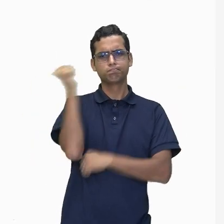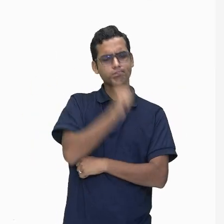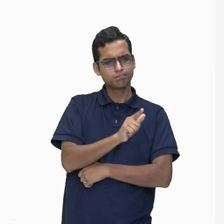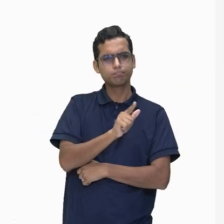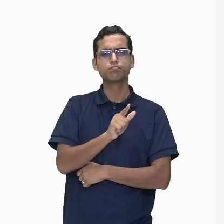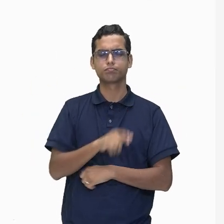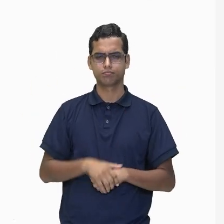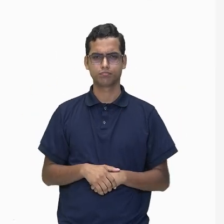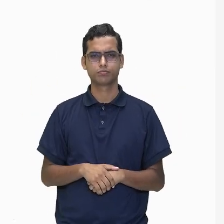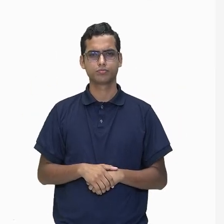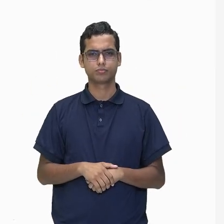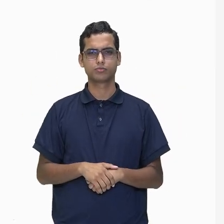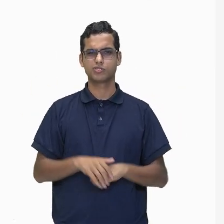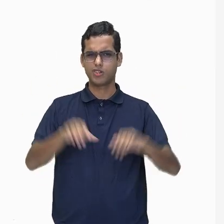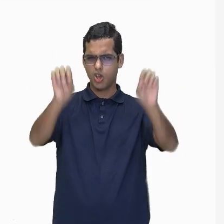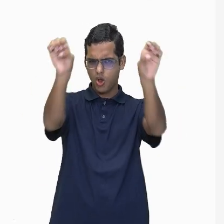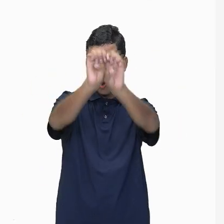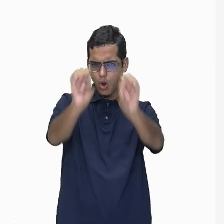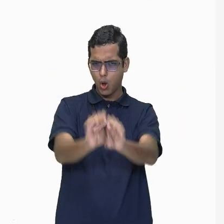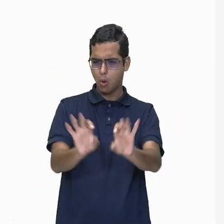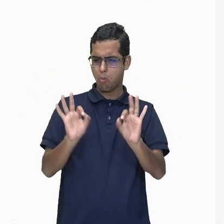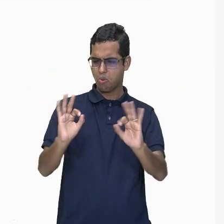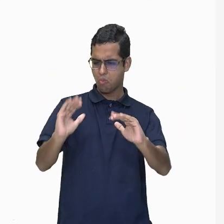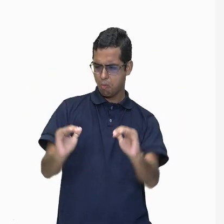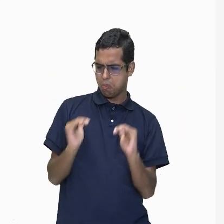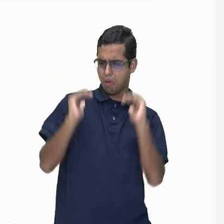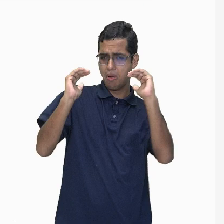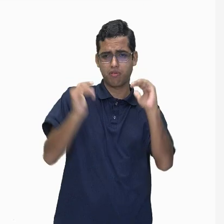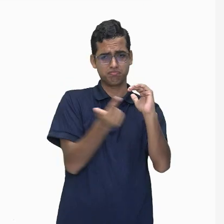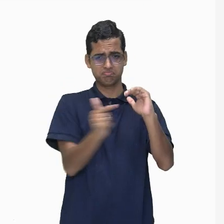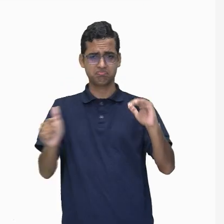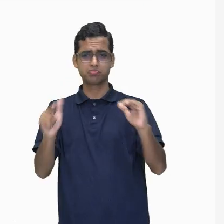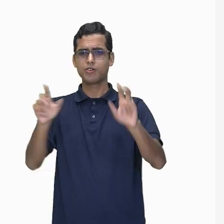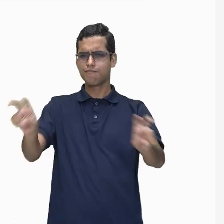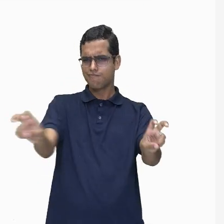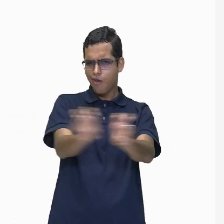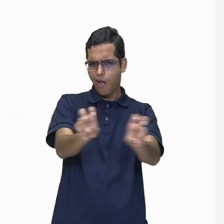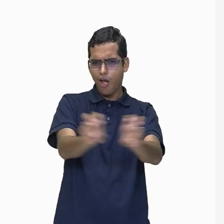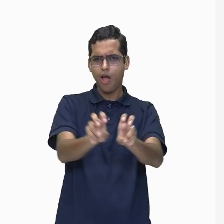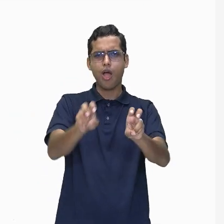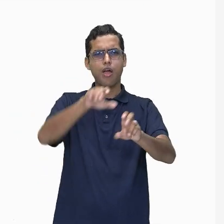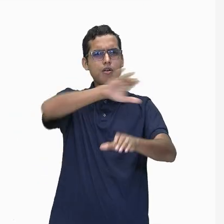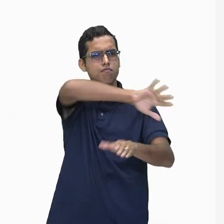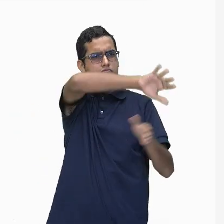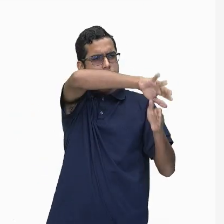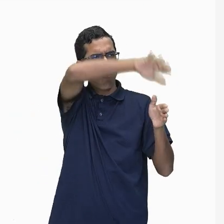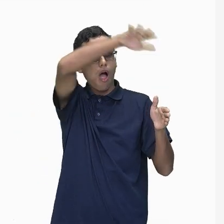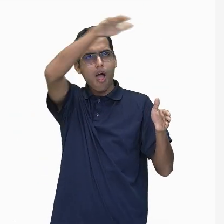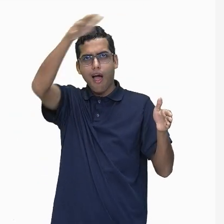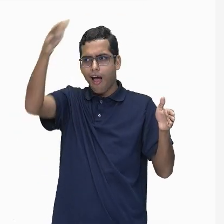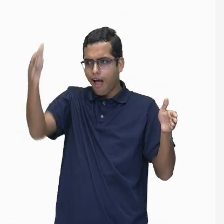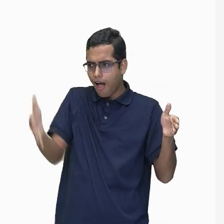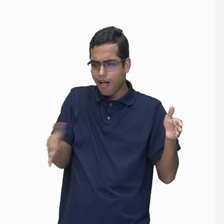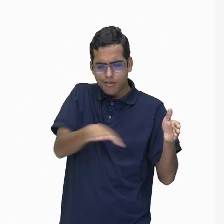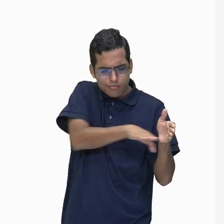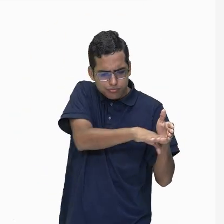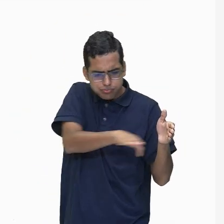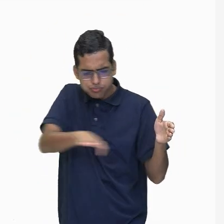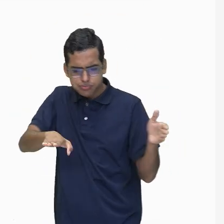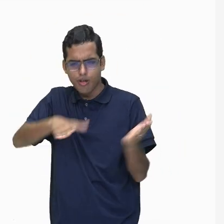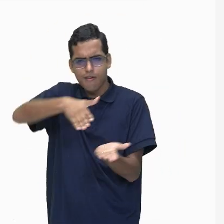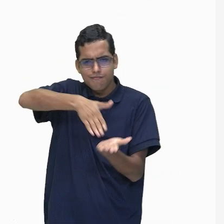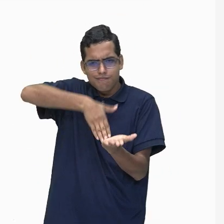ter muita estrutura ali, por exemplo, como quadras, ou um chão pintado,